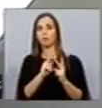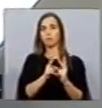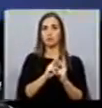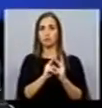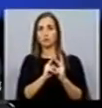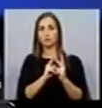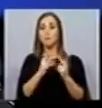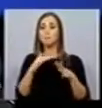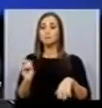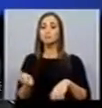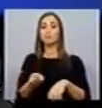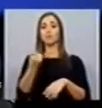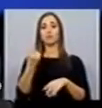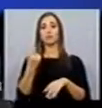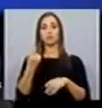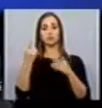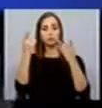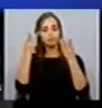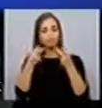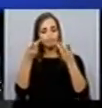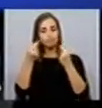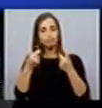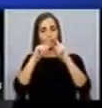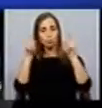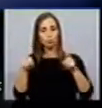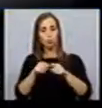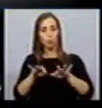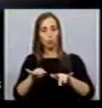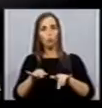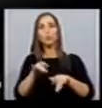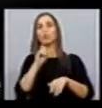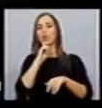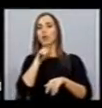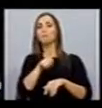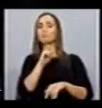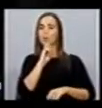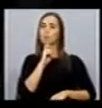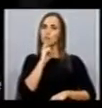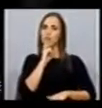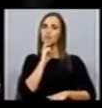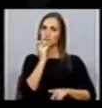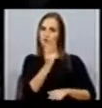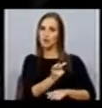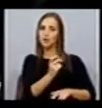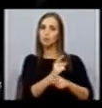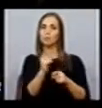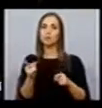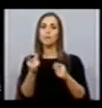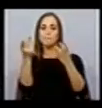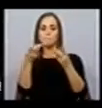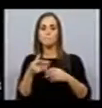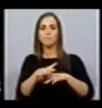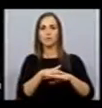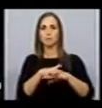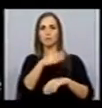vez, os modelos dizem-nos que, efetivamente, é possível aquela cratera estar ali, porque os modelos matemáticos dizem-nos que a